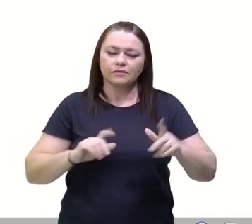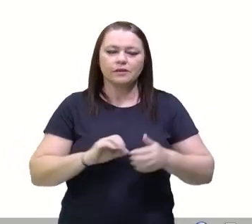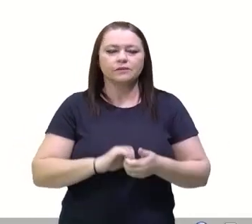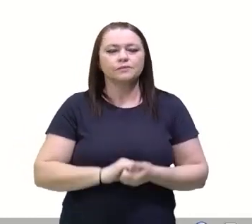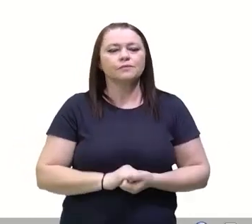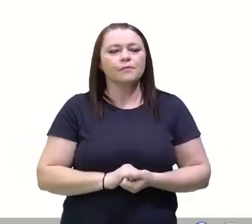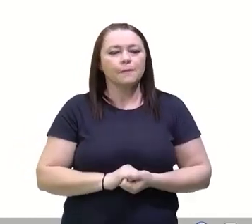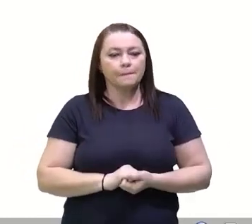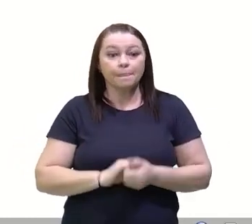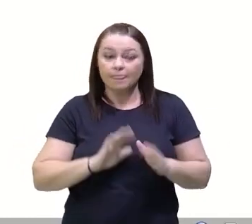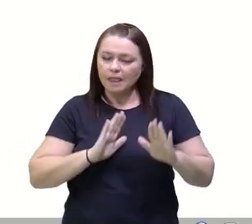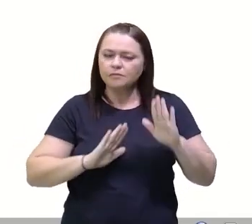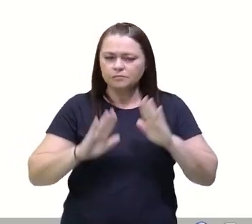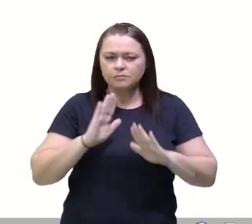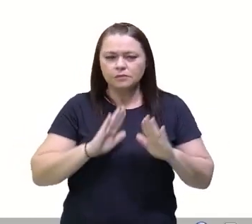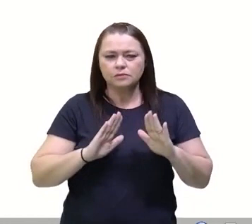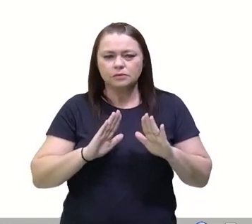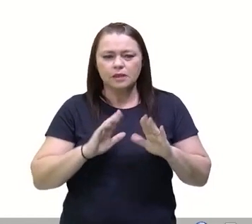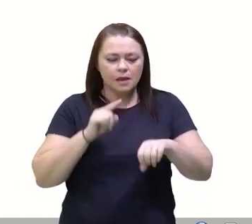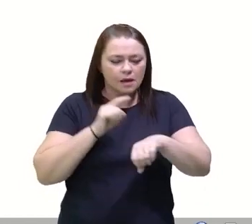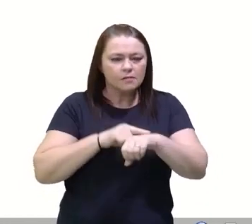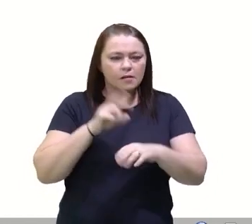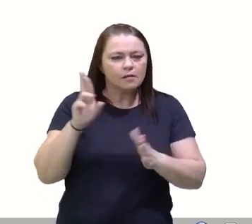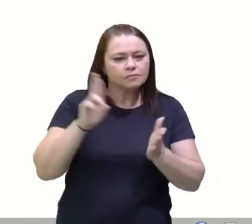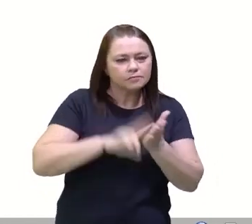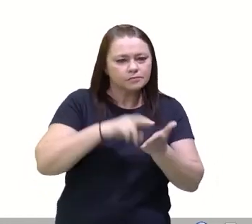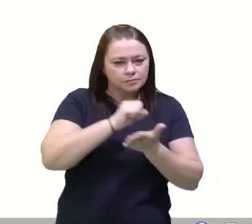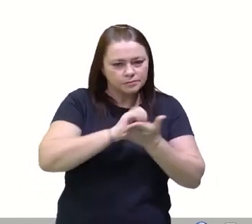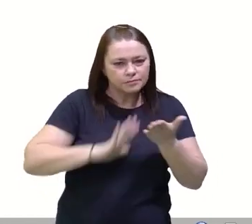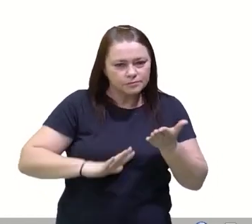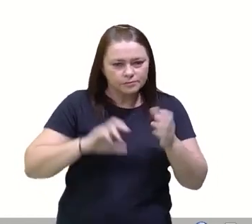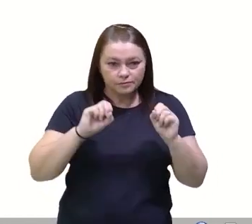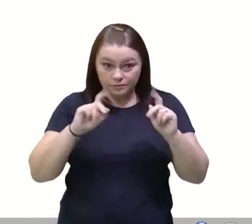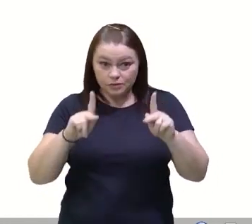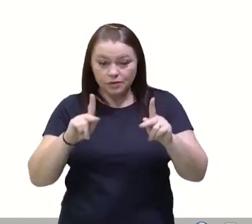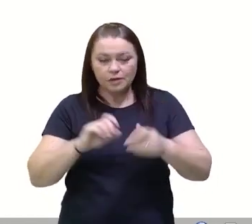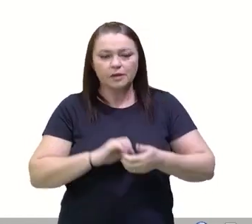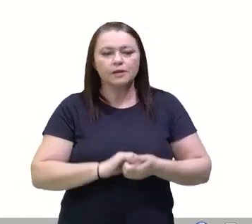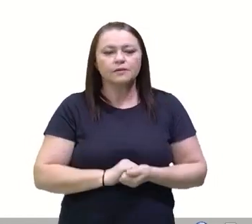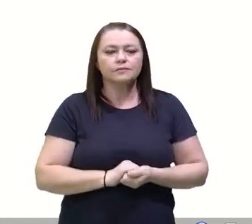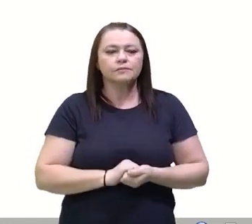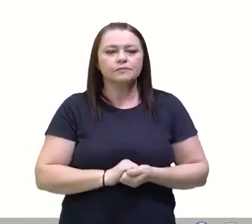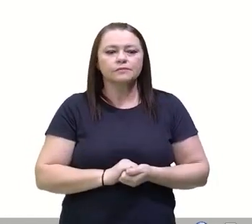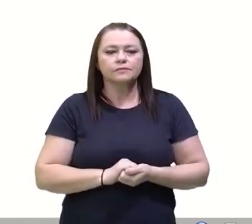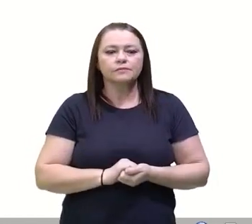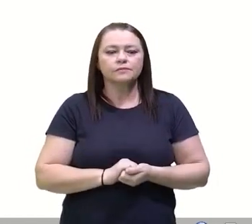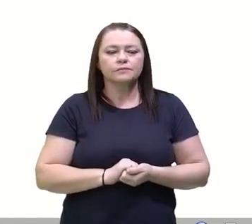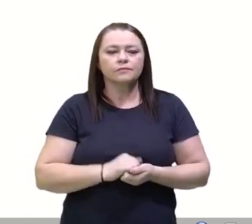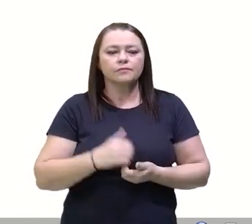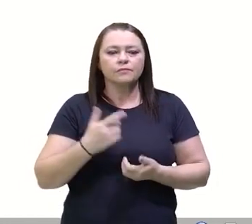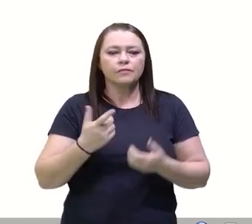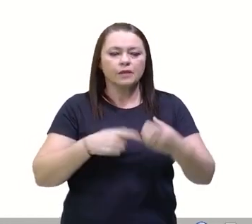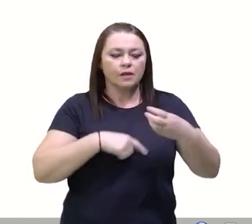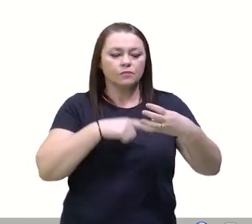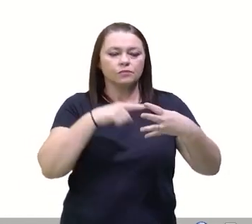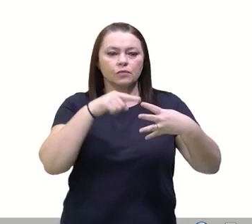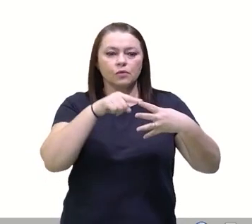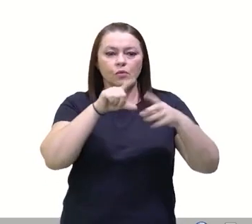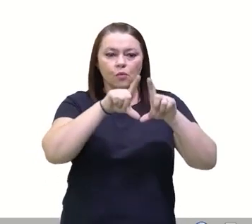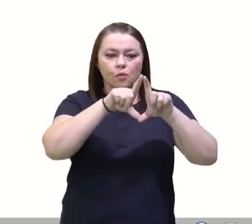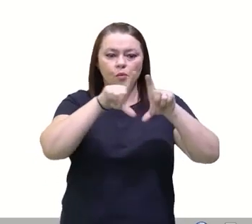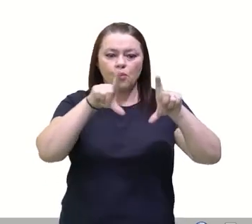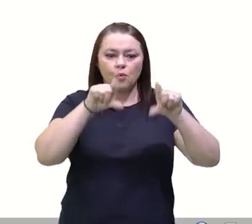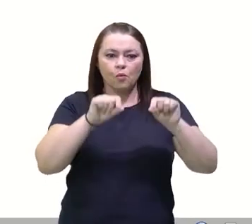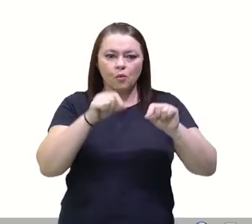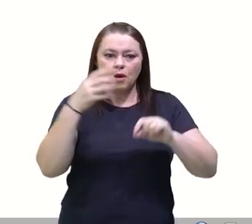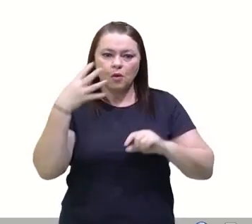lados. Vamos tomar muito cuidado com isso, tá certo? Quadrilátero, 4 lados, triângulo,